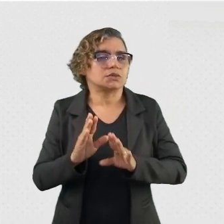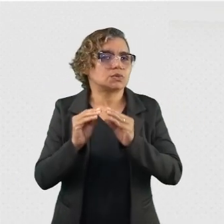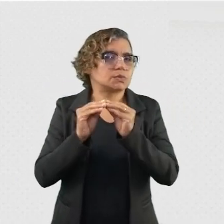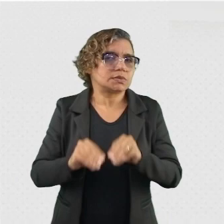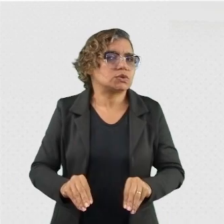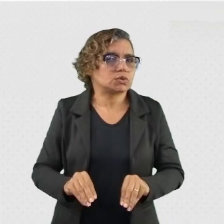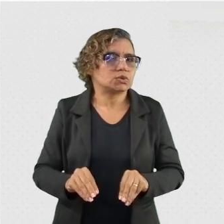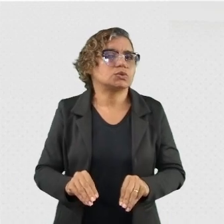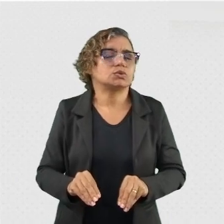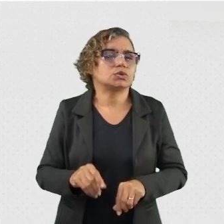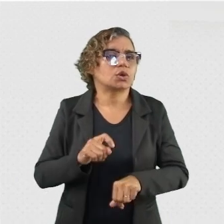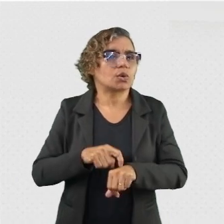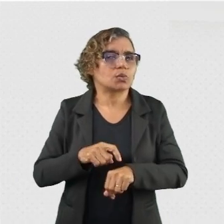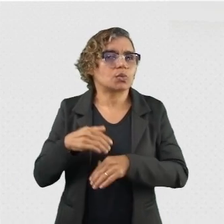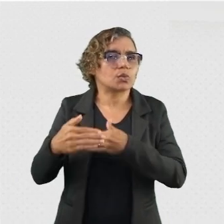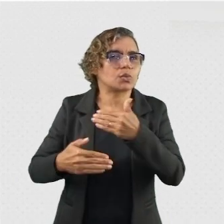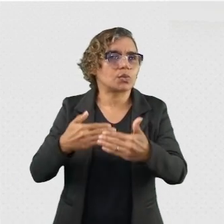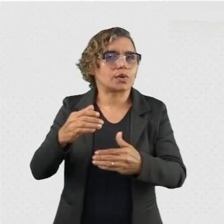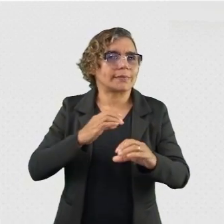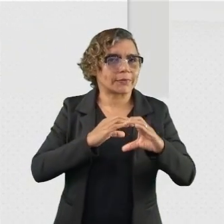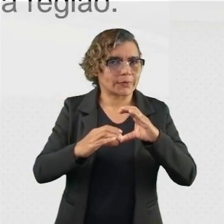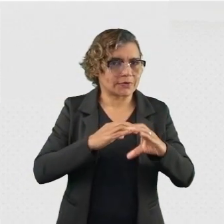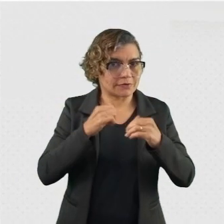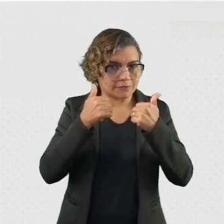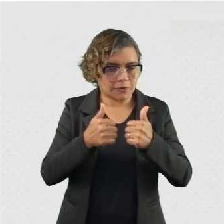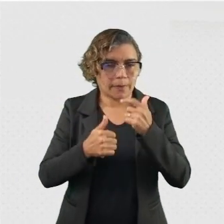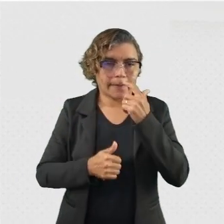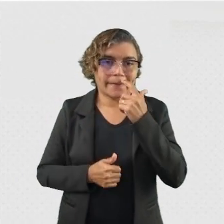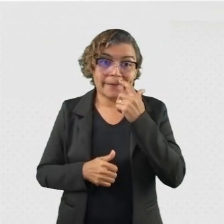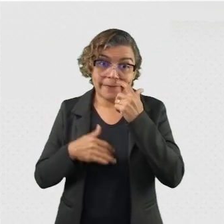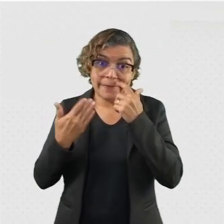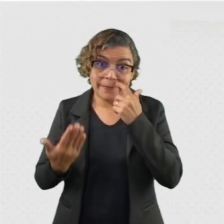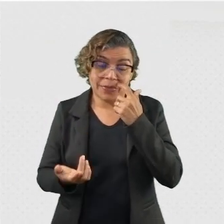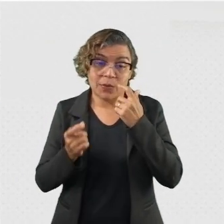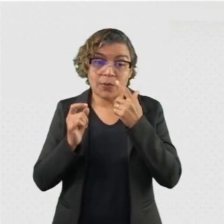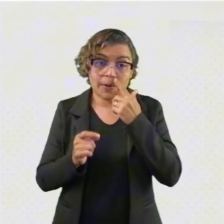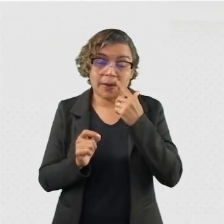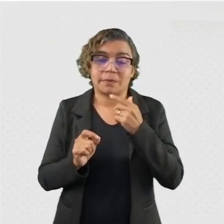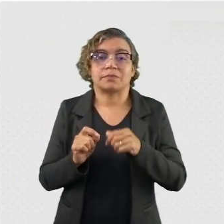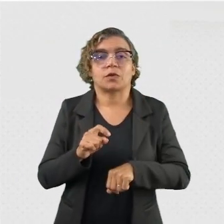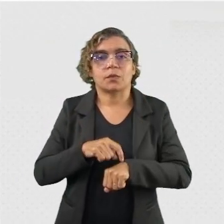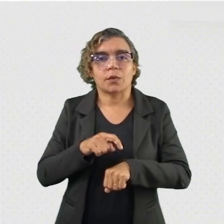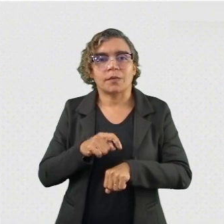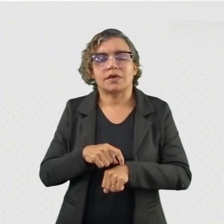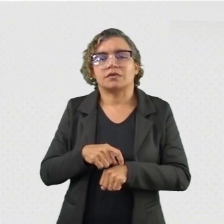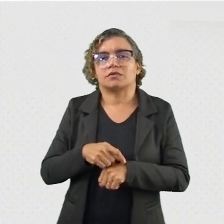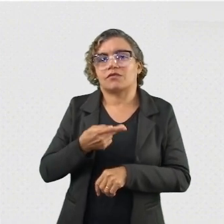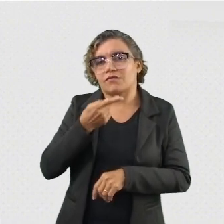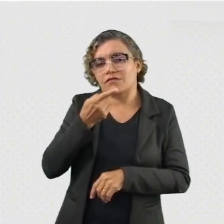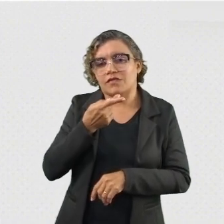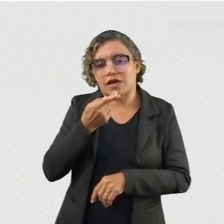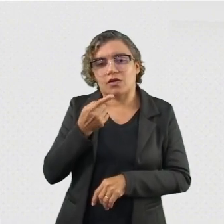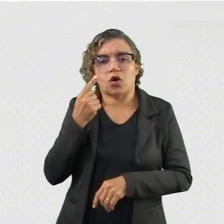o processo comunicativo entre elas, tá bom? Então, quando eu falo address ou address,